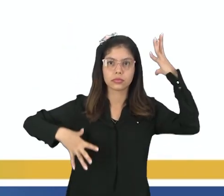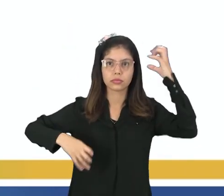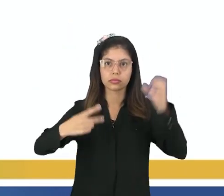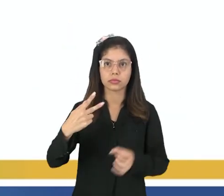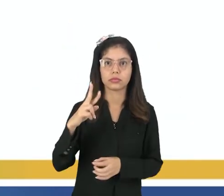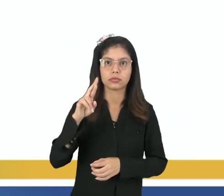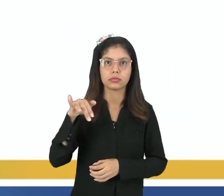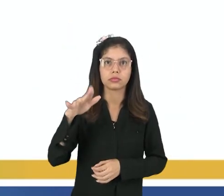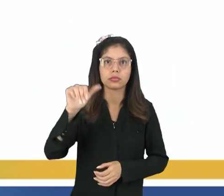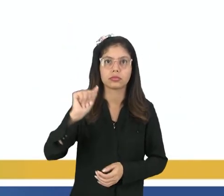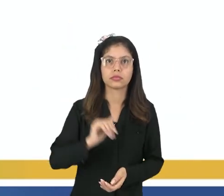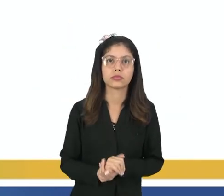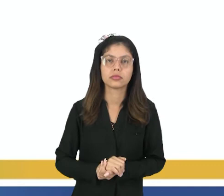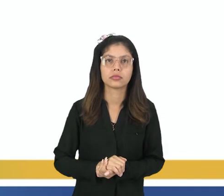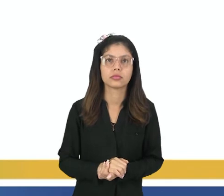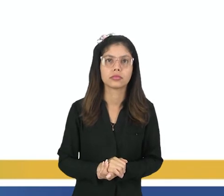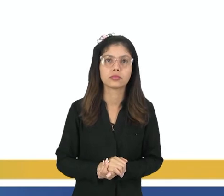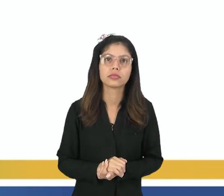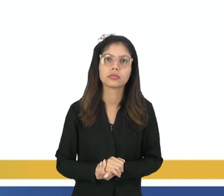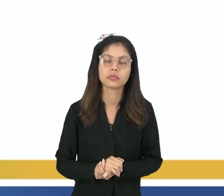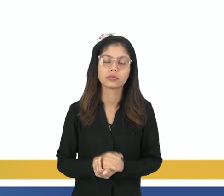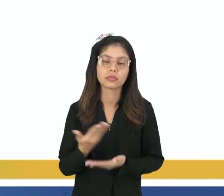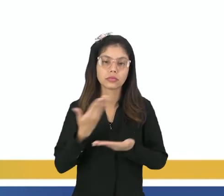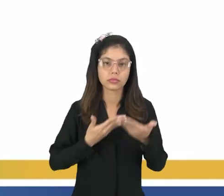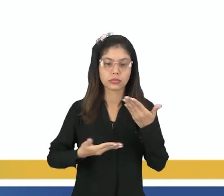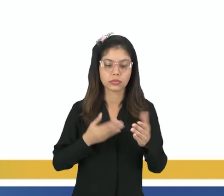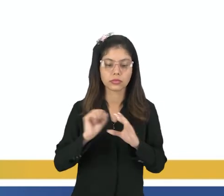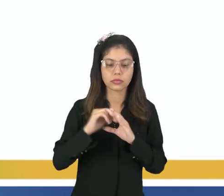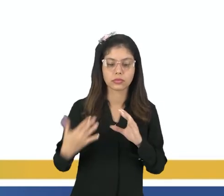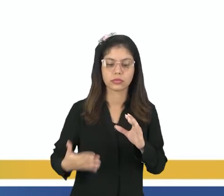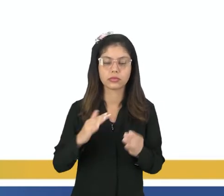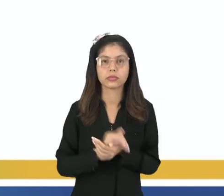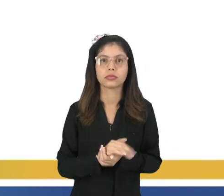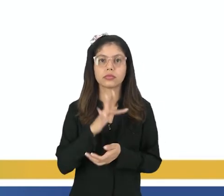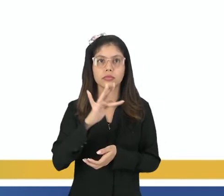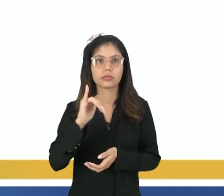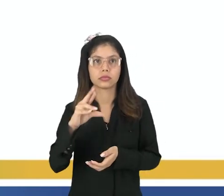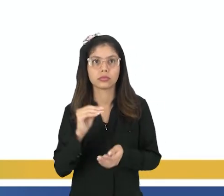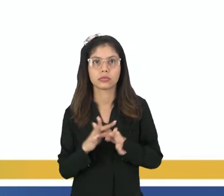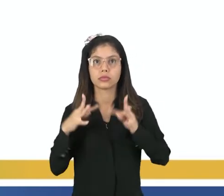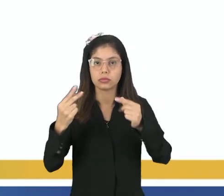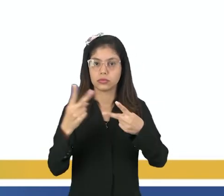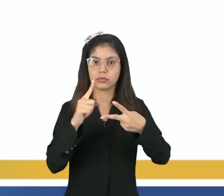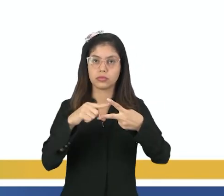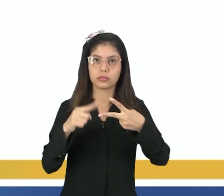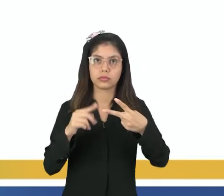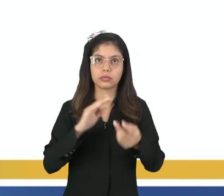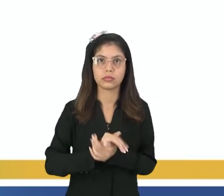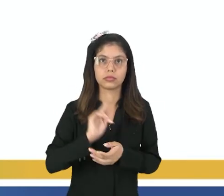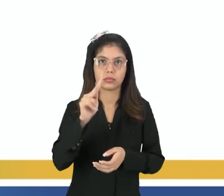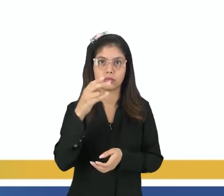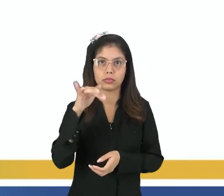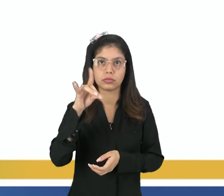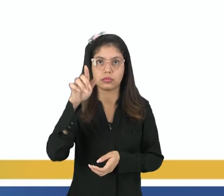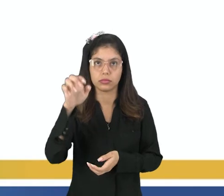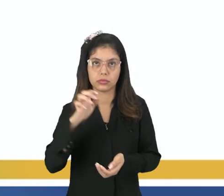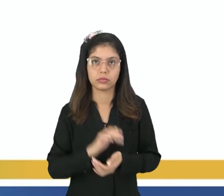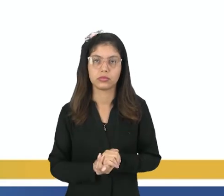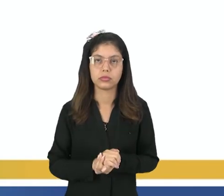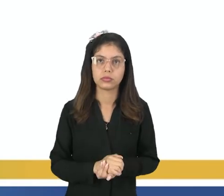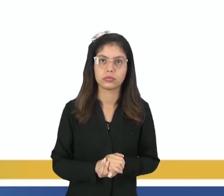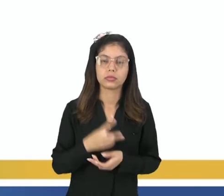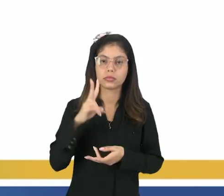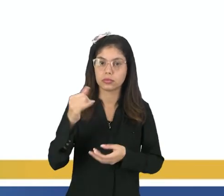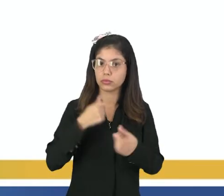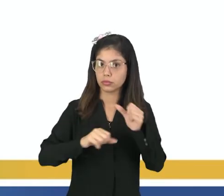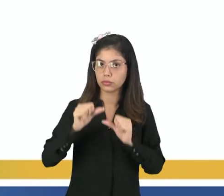dos primatas. E também compartilham a característica do filo. Todos dois são do filo hominídeo. O